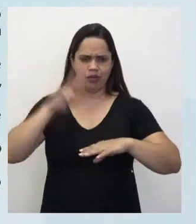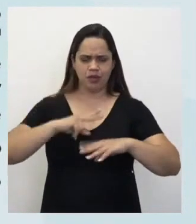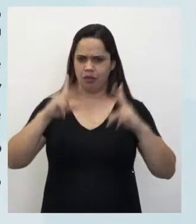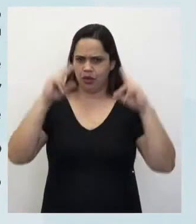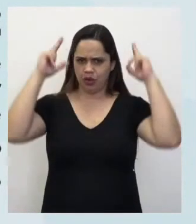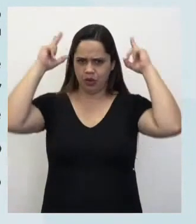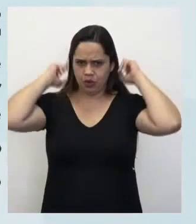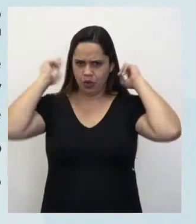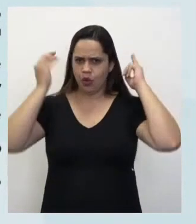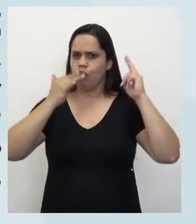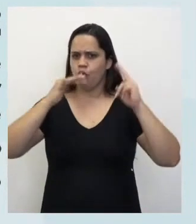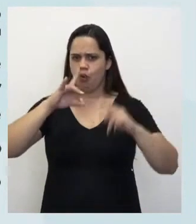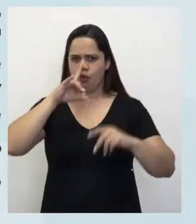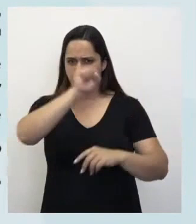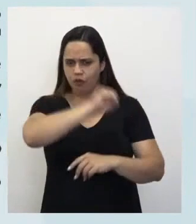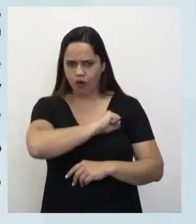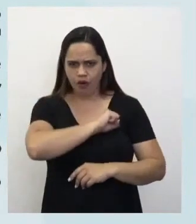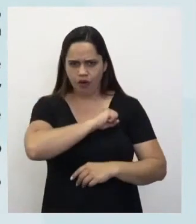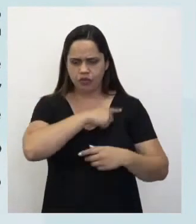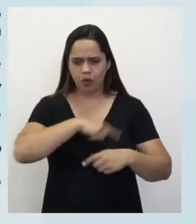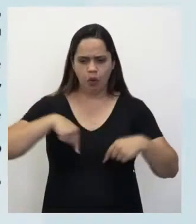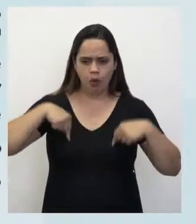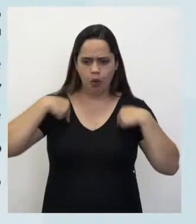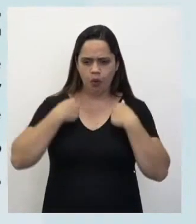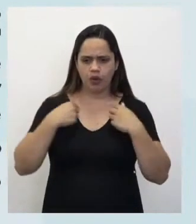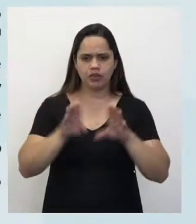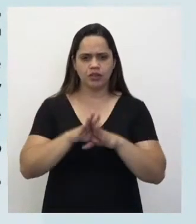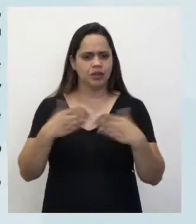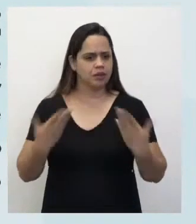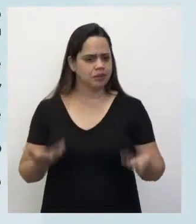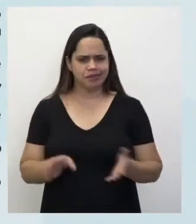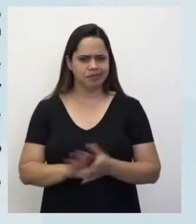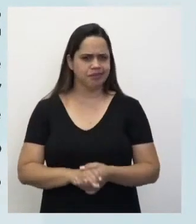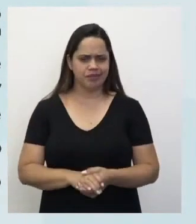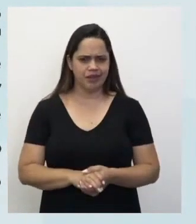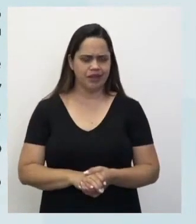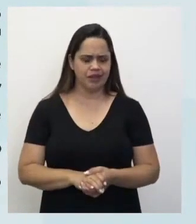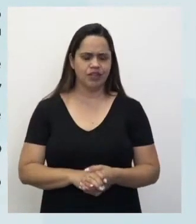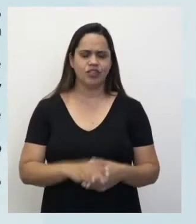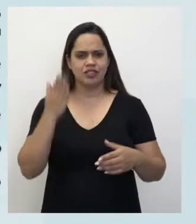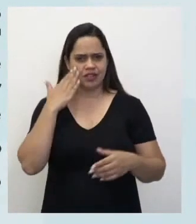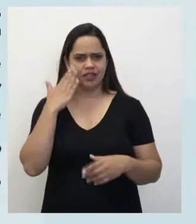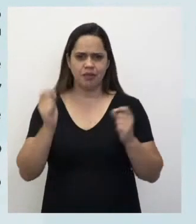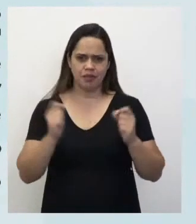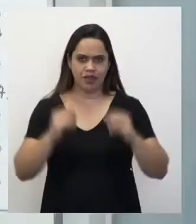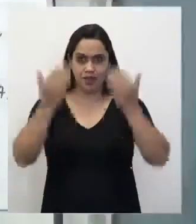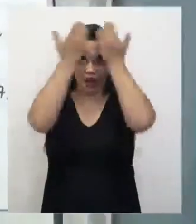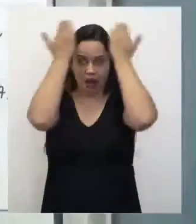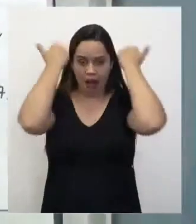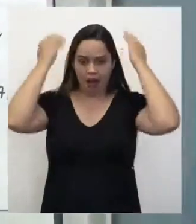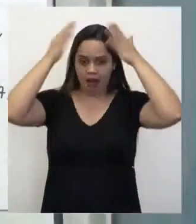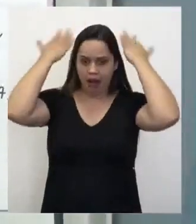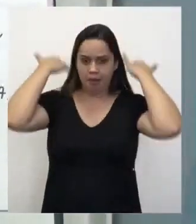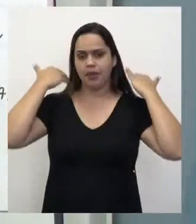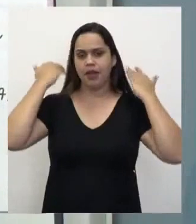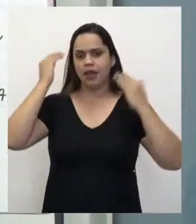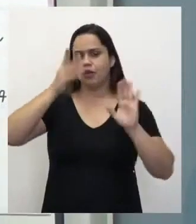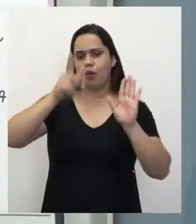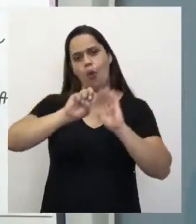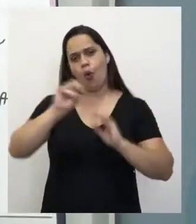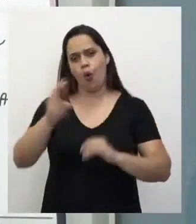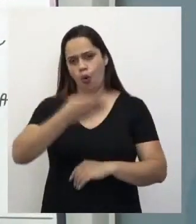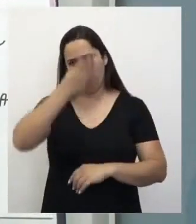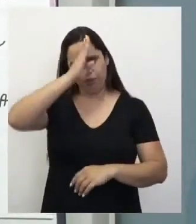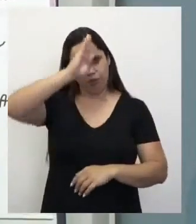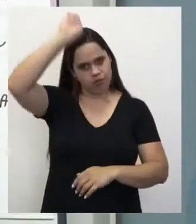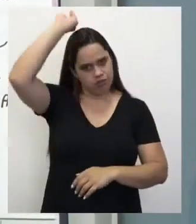e cor ousada, apologia, rebeldia contra o sistema. Gente, todo mundo sabe, né, que rebite metálico e aqueles cabelos, né, aqueles moicanos gigantes